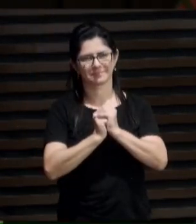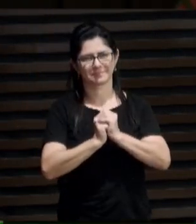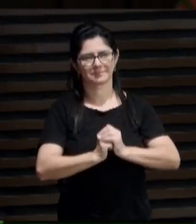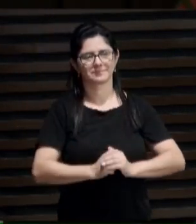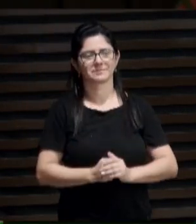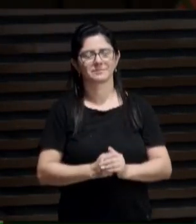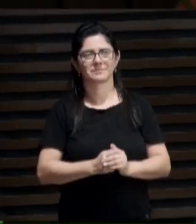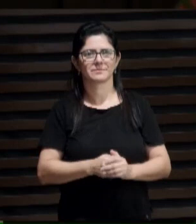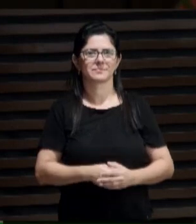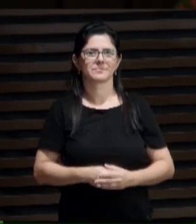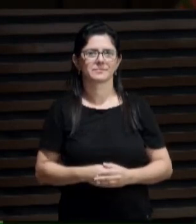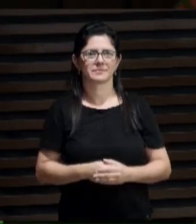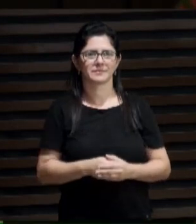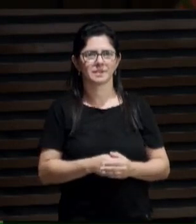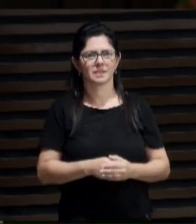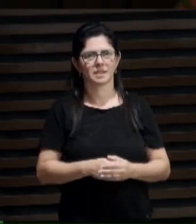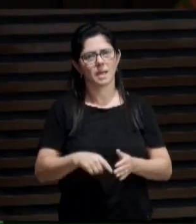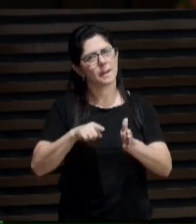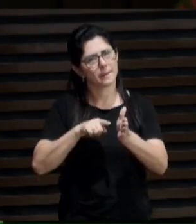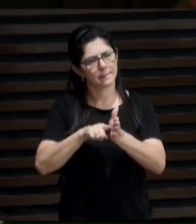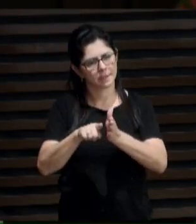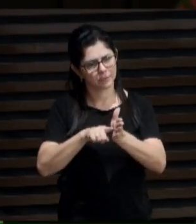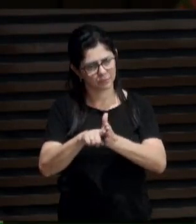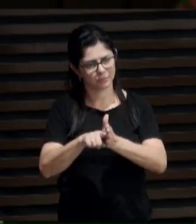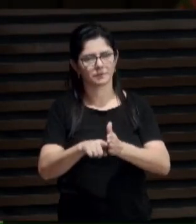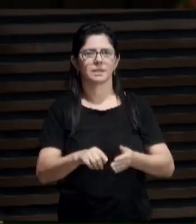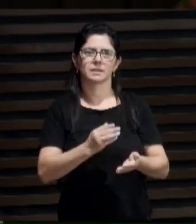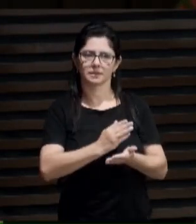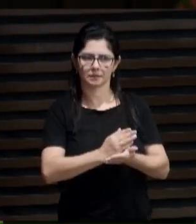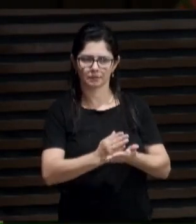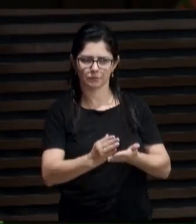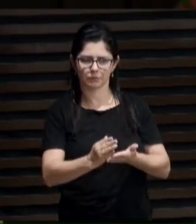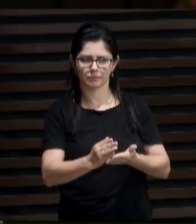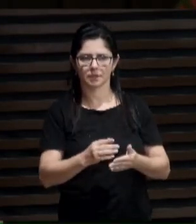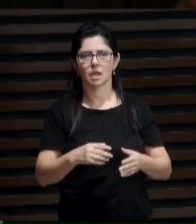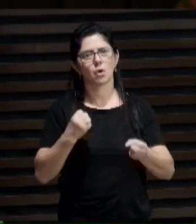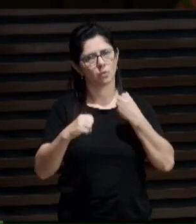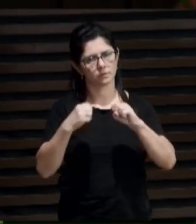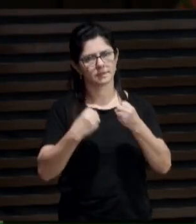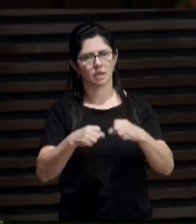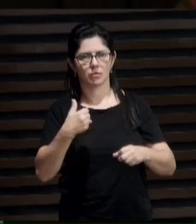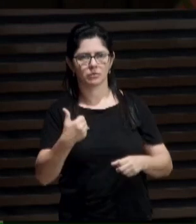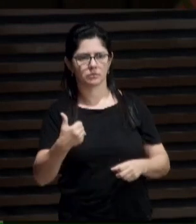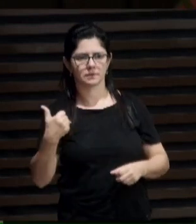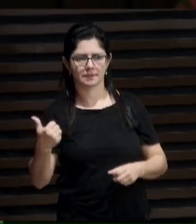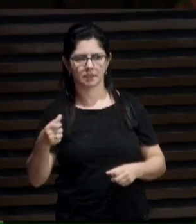concorda nisso comigo. A pergunta inicial é o próprio Salmo 116, do versículo 12 a